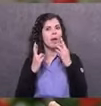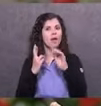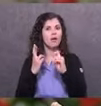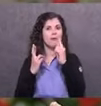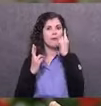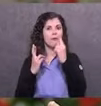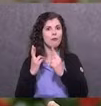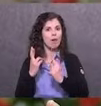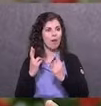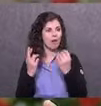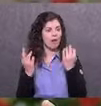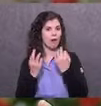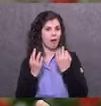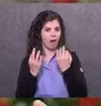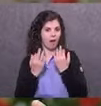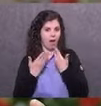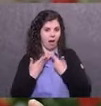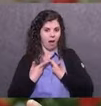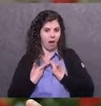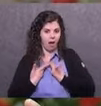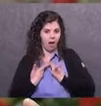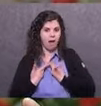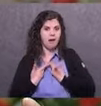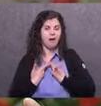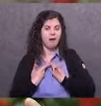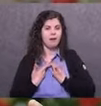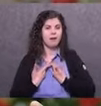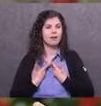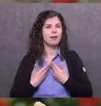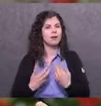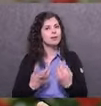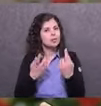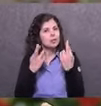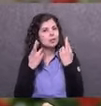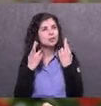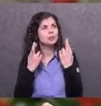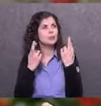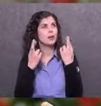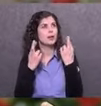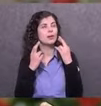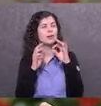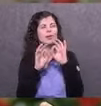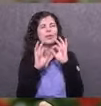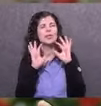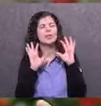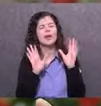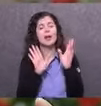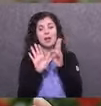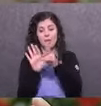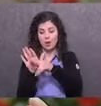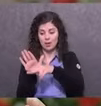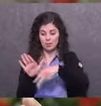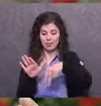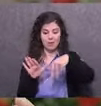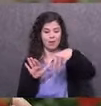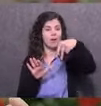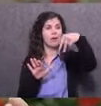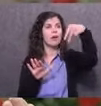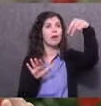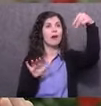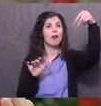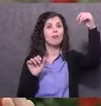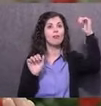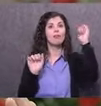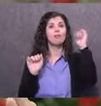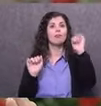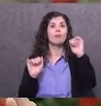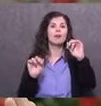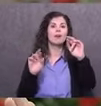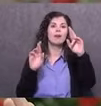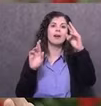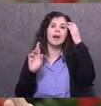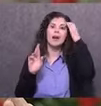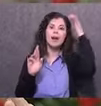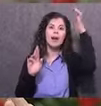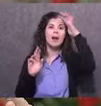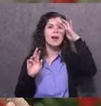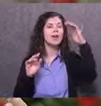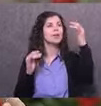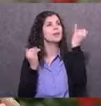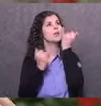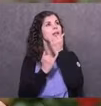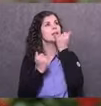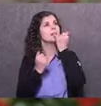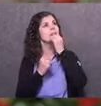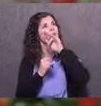promete, fazei-nos também chegar pela sua ressurreição às alegrias do reino que